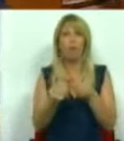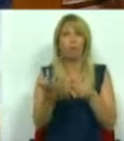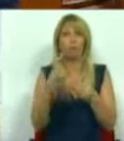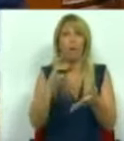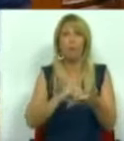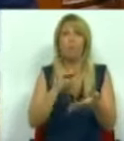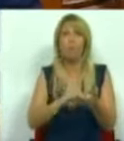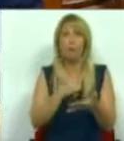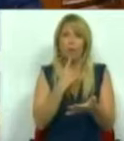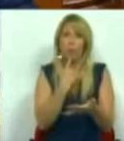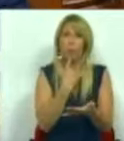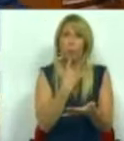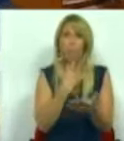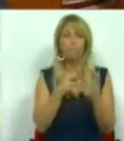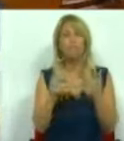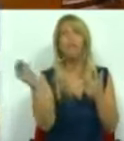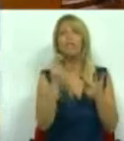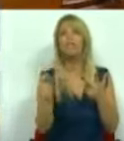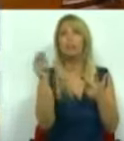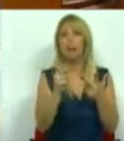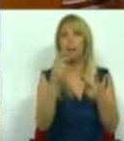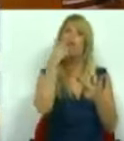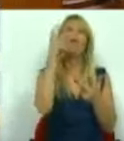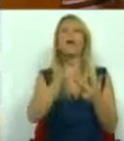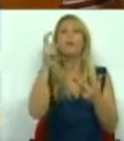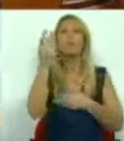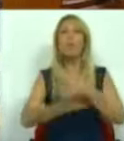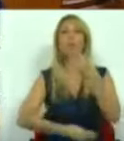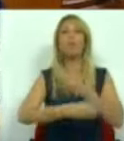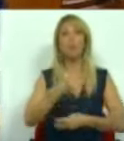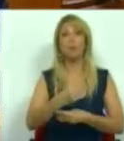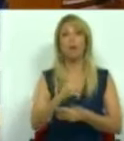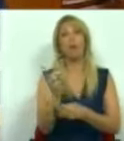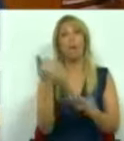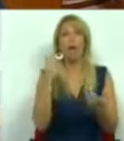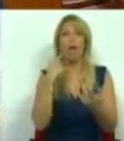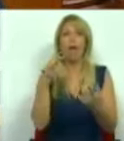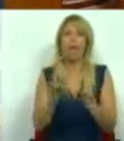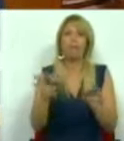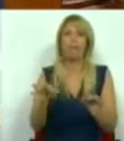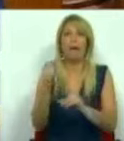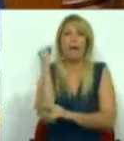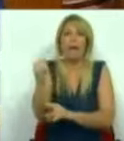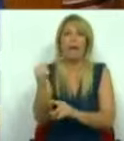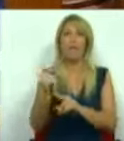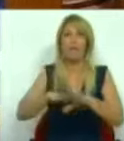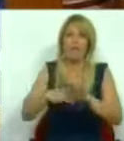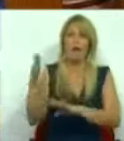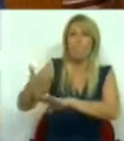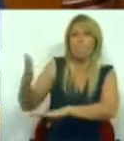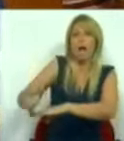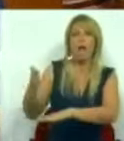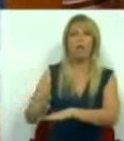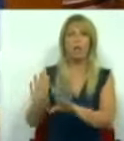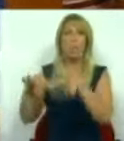pobreza extrema. Em terceiro lugar, as pessoas deficientes que seria pecaminoso deixar à margem de uma sociedade que quer